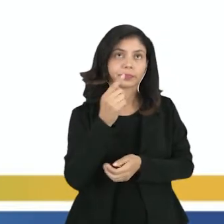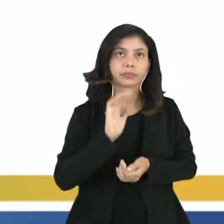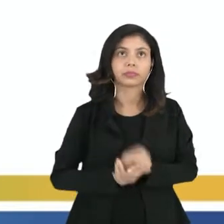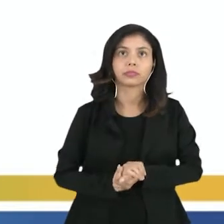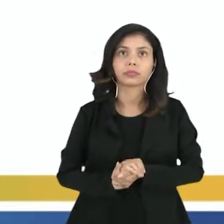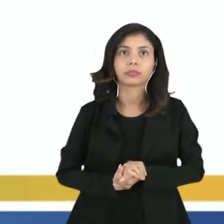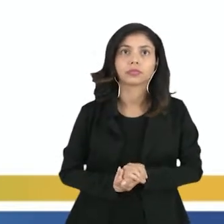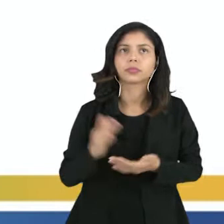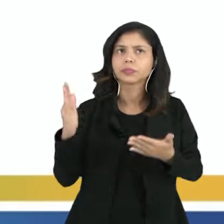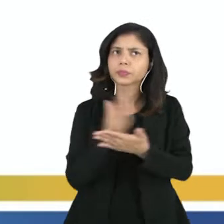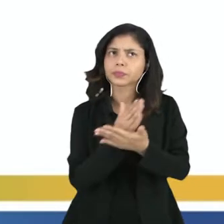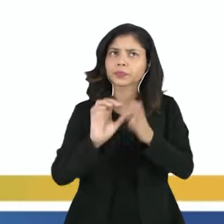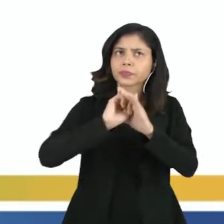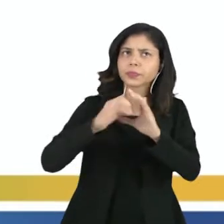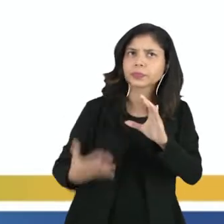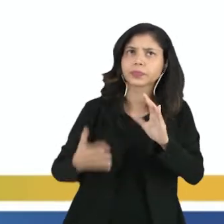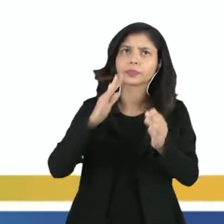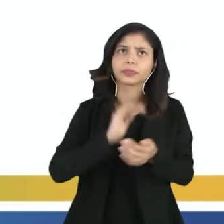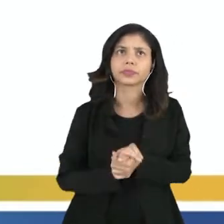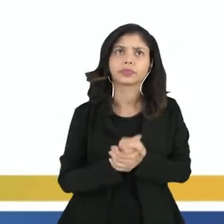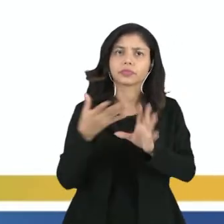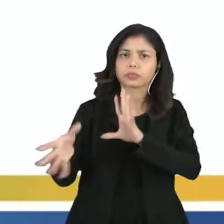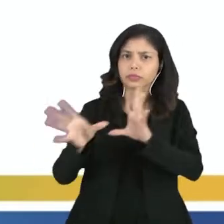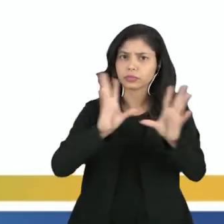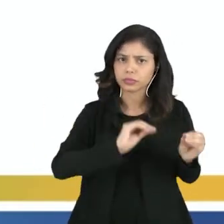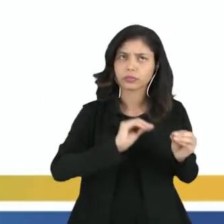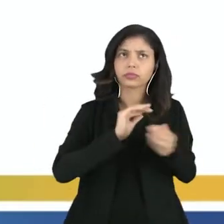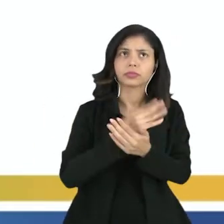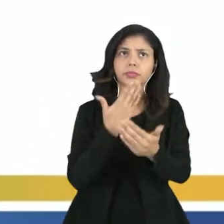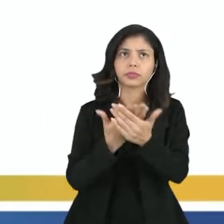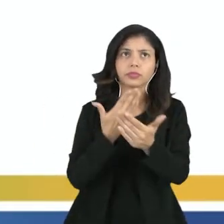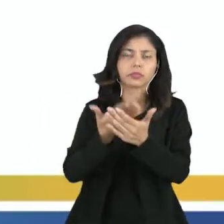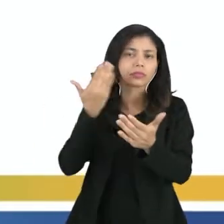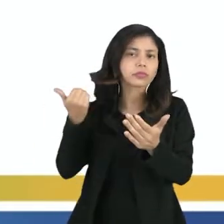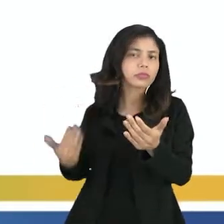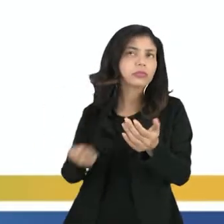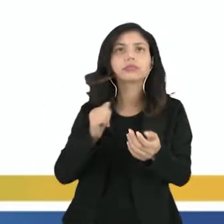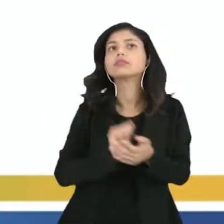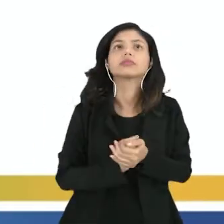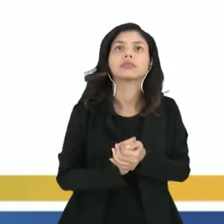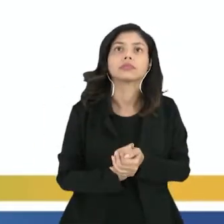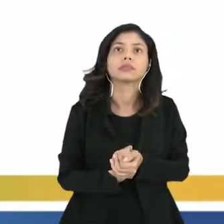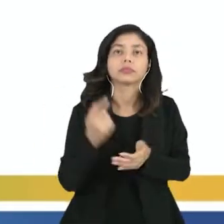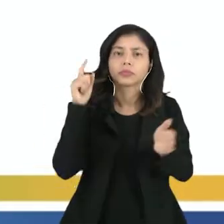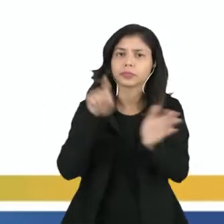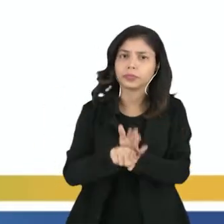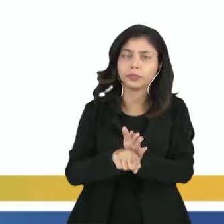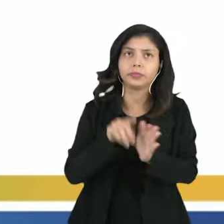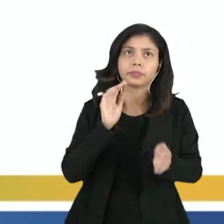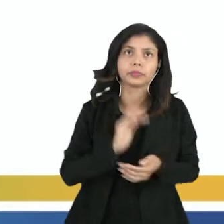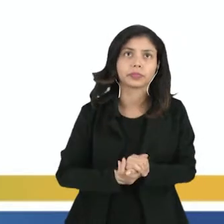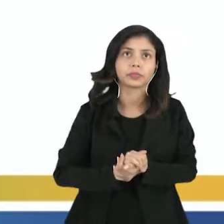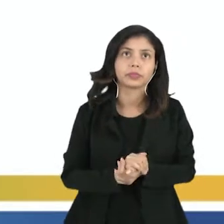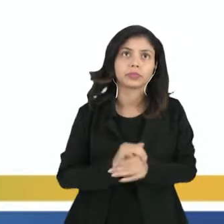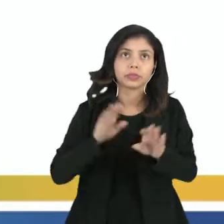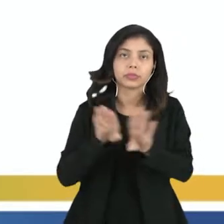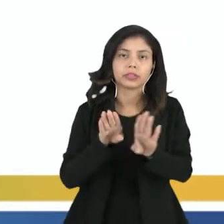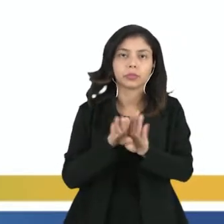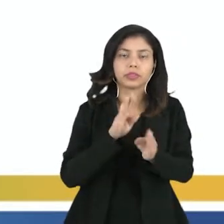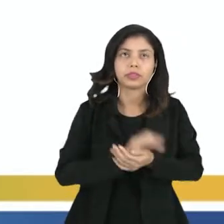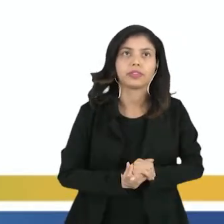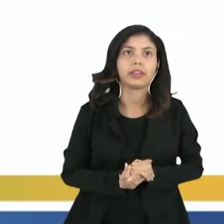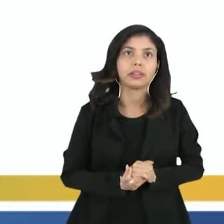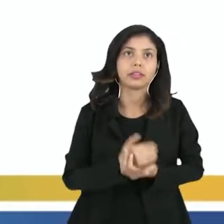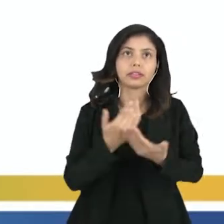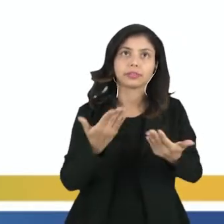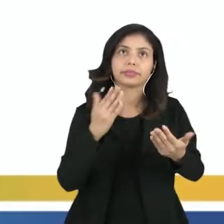logaritmo. Algumas características que ressaltamos na aula anterior é a questão da base, da condição da base